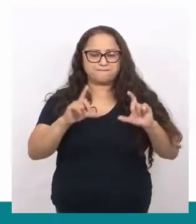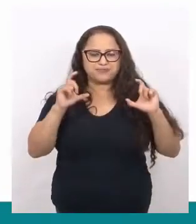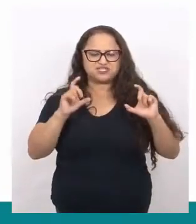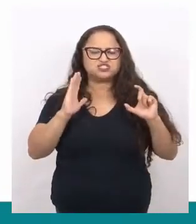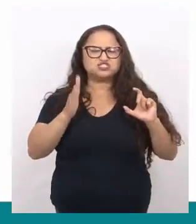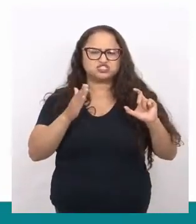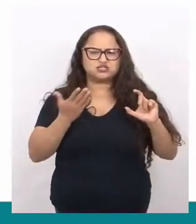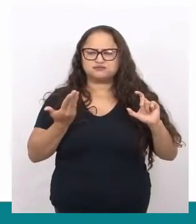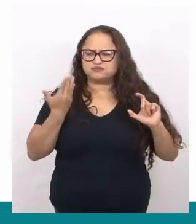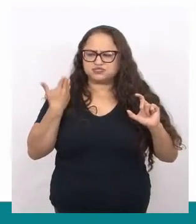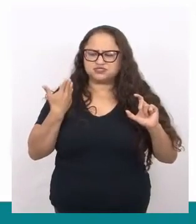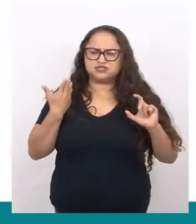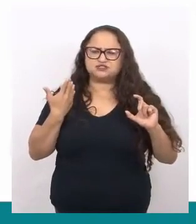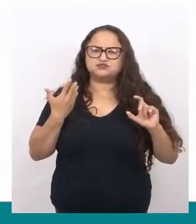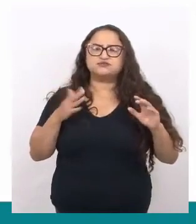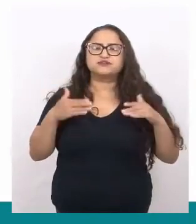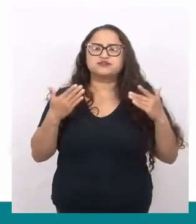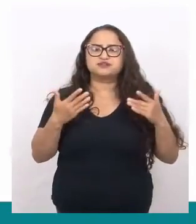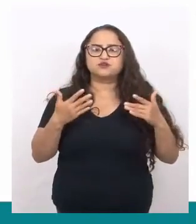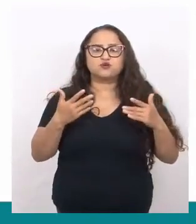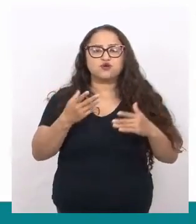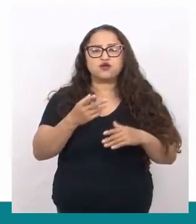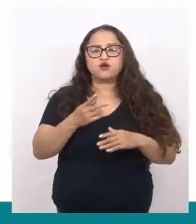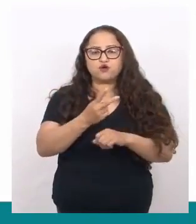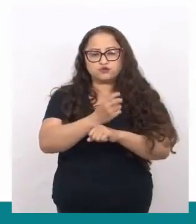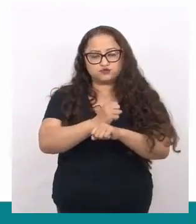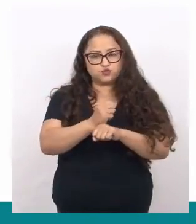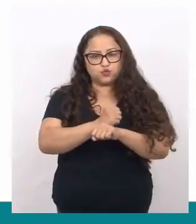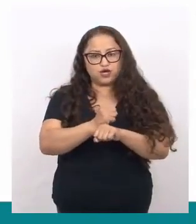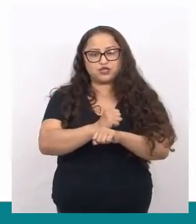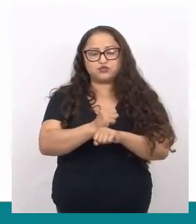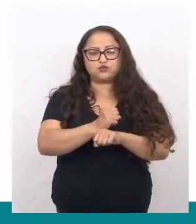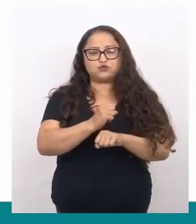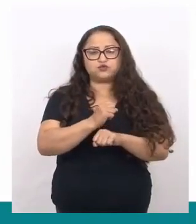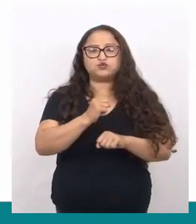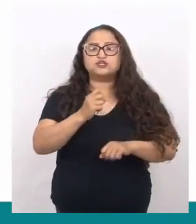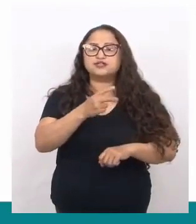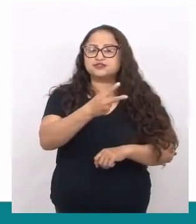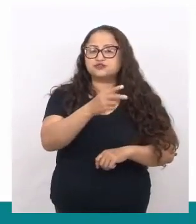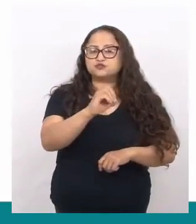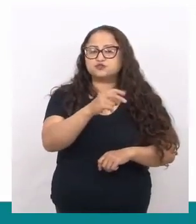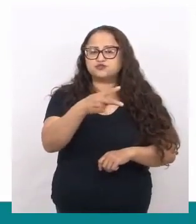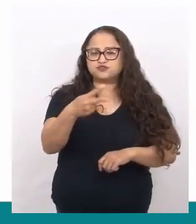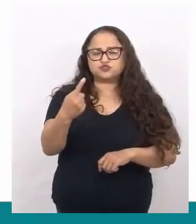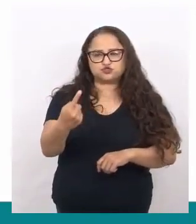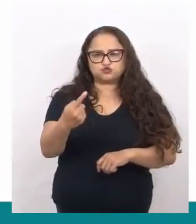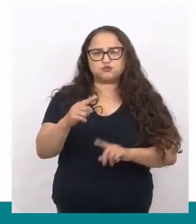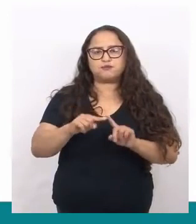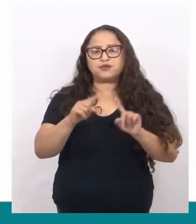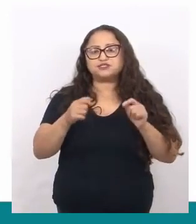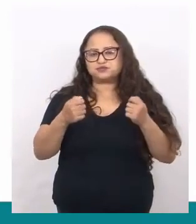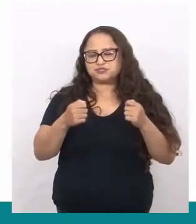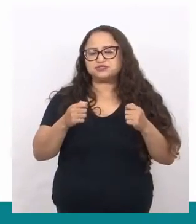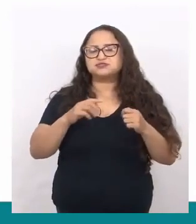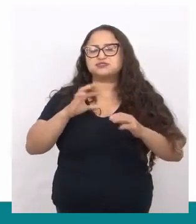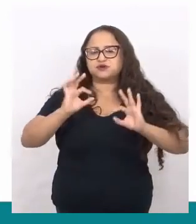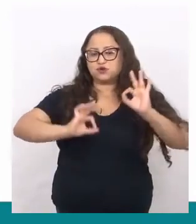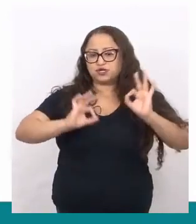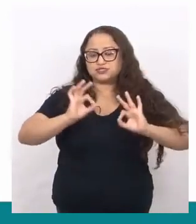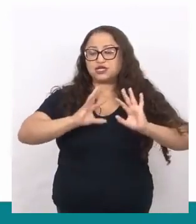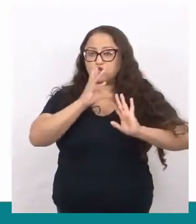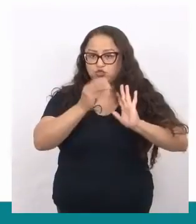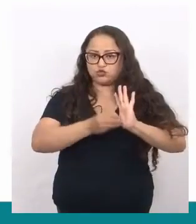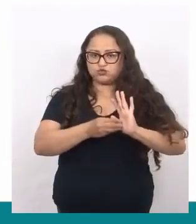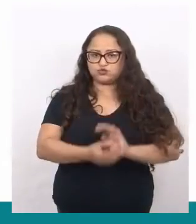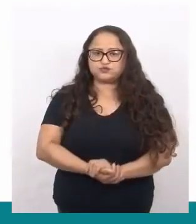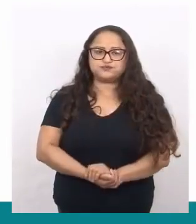ultrapassado. O ano letivo ali vai estar 2022. O ensino, diretoria, município, situação da escola, tudo certinho.